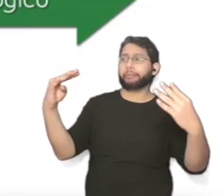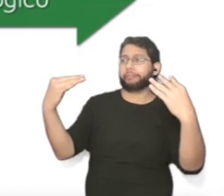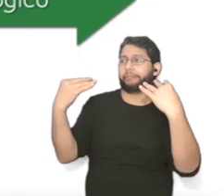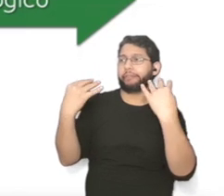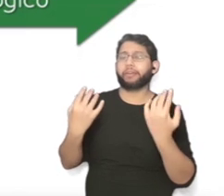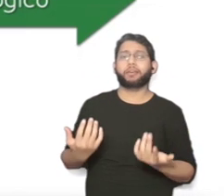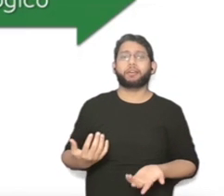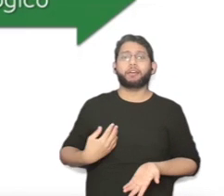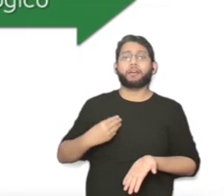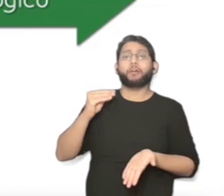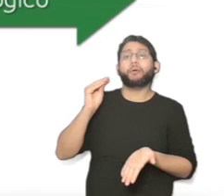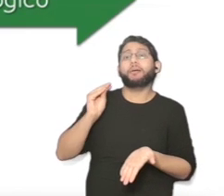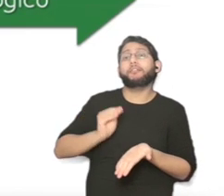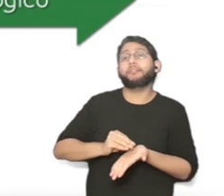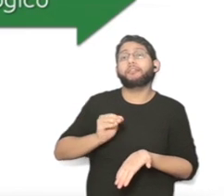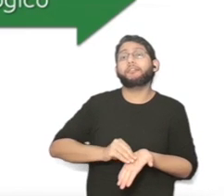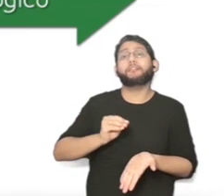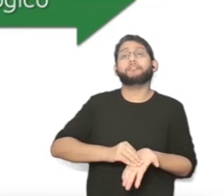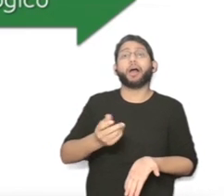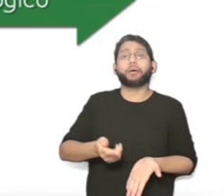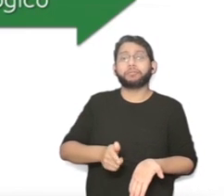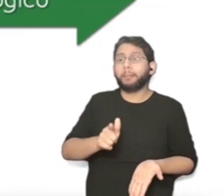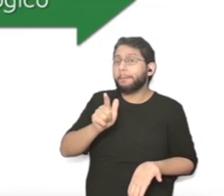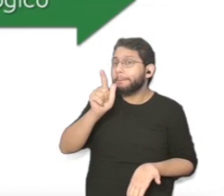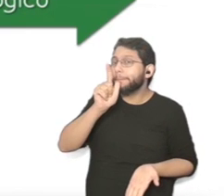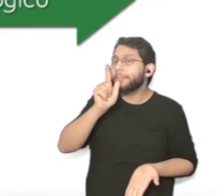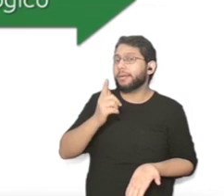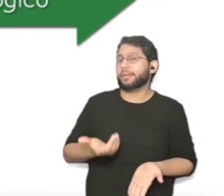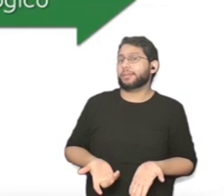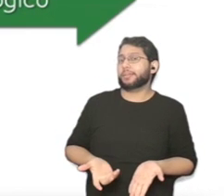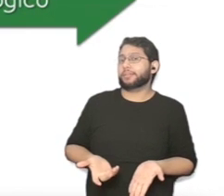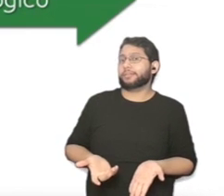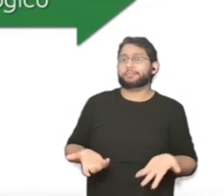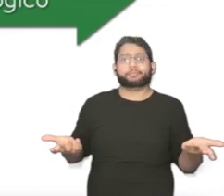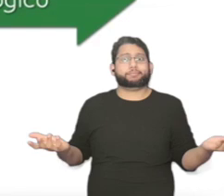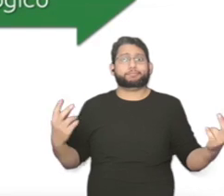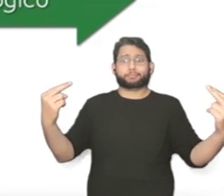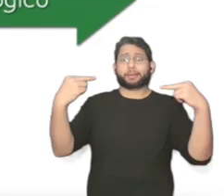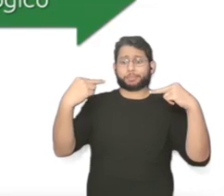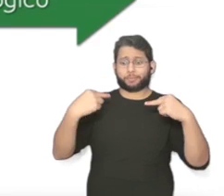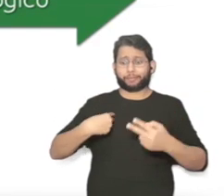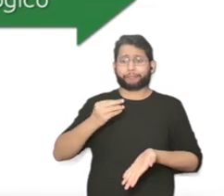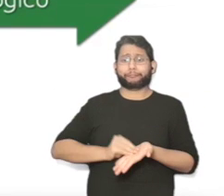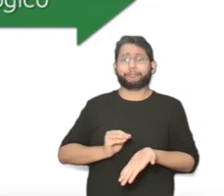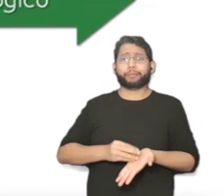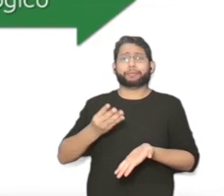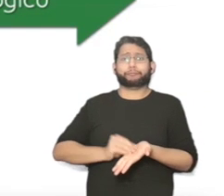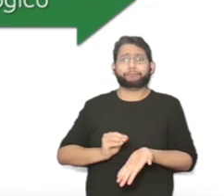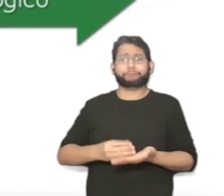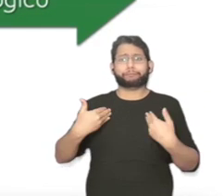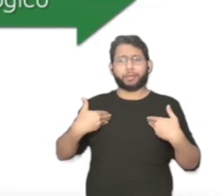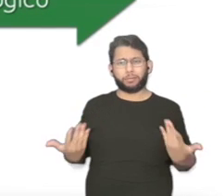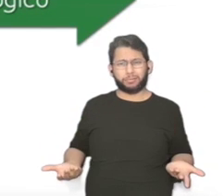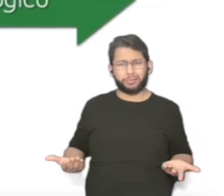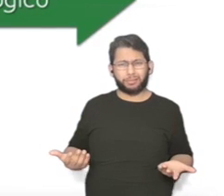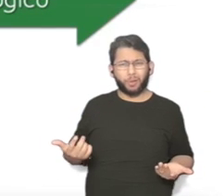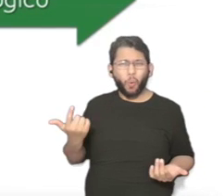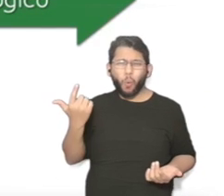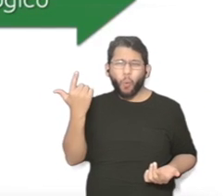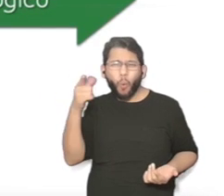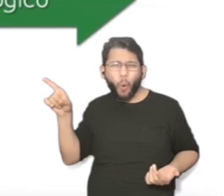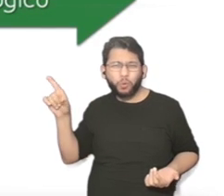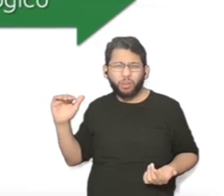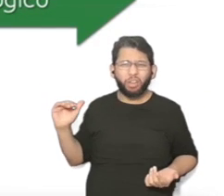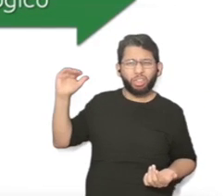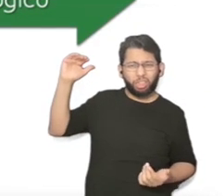para ela, vai ser sempre tratada como alguém que falta o órgão sexual masculino, né? Então, se eu sempre